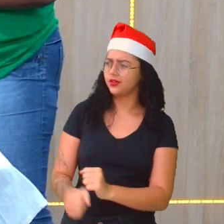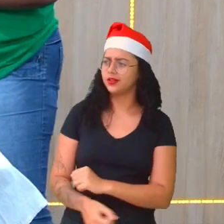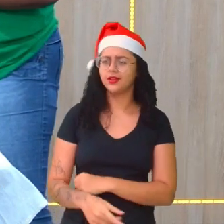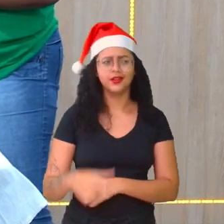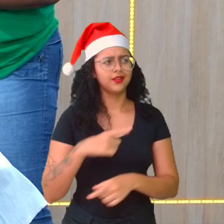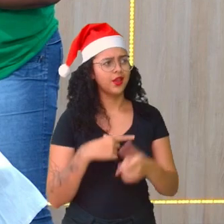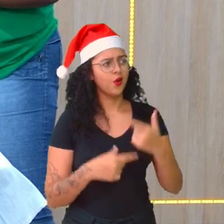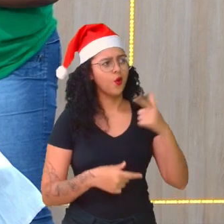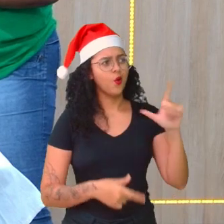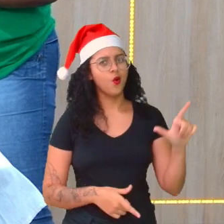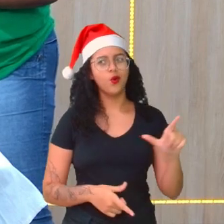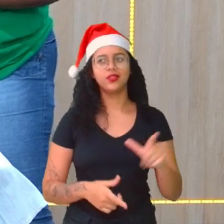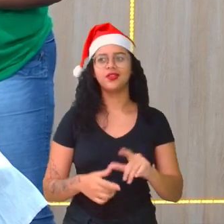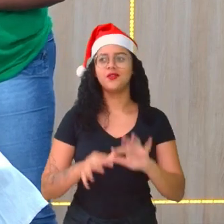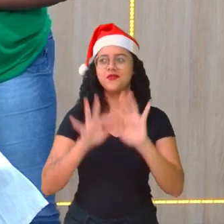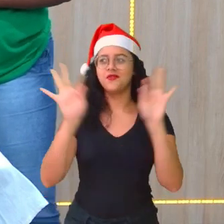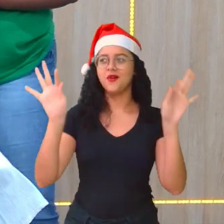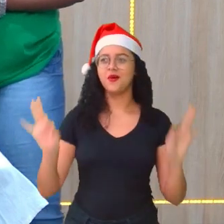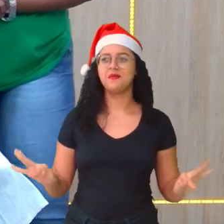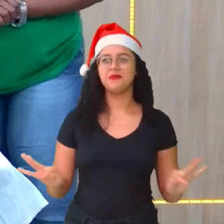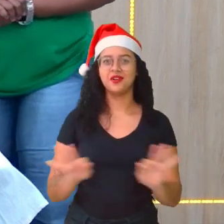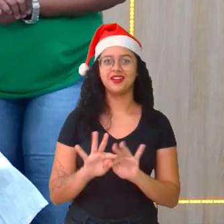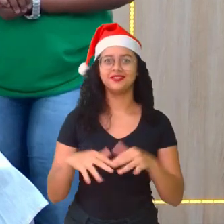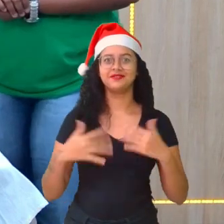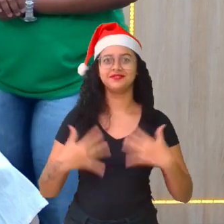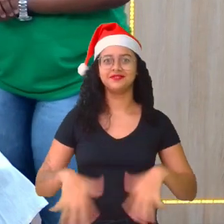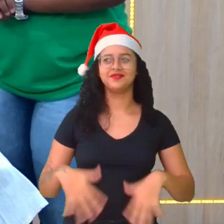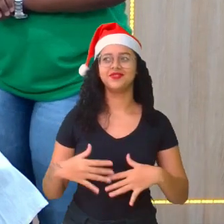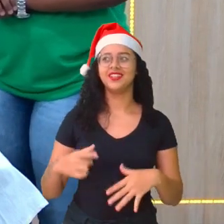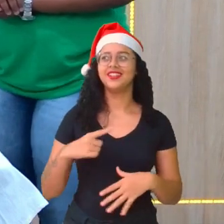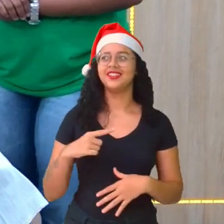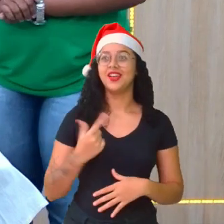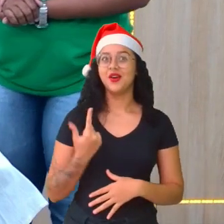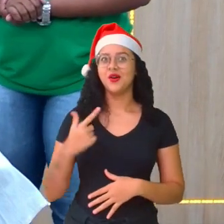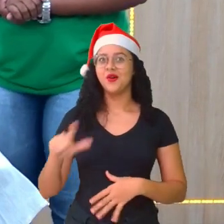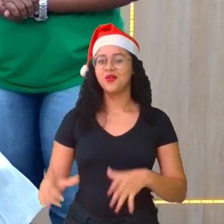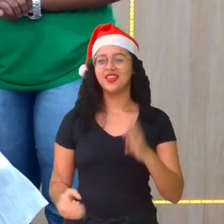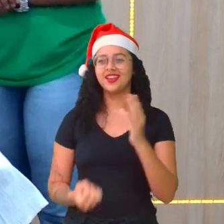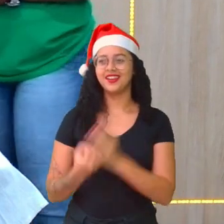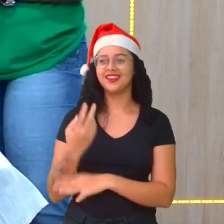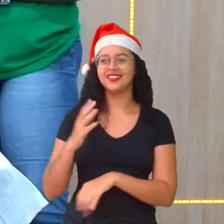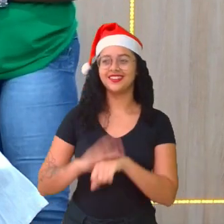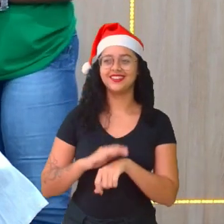outra. Tem outra? Tem outra sua, né? Tem outra criação sua, né?